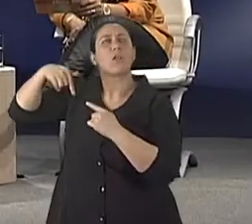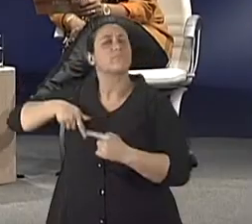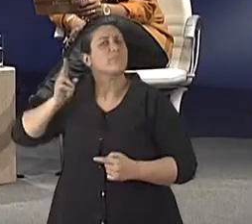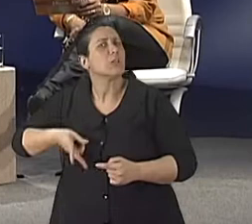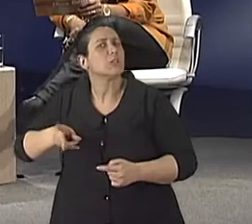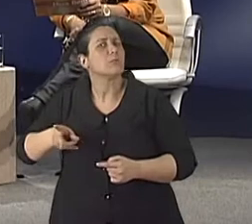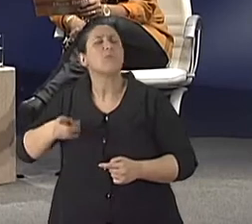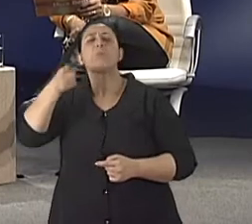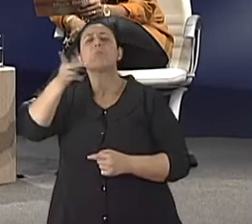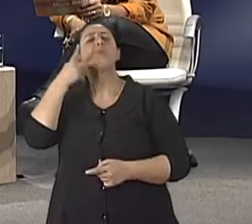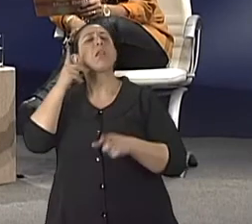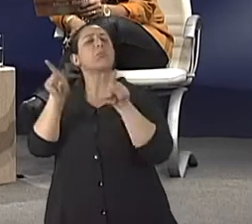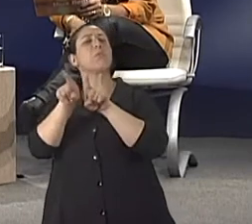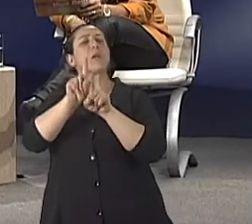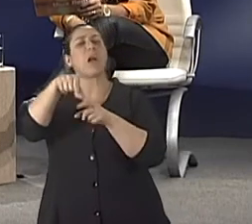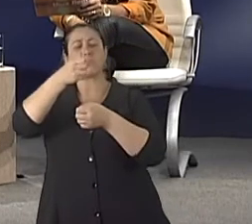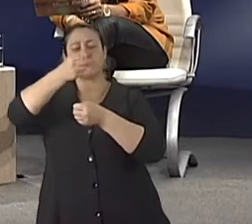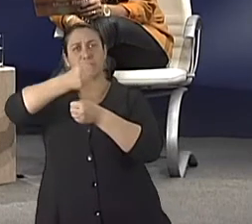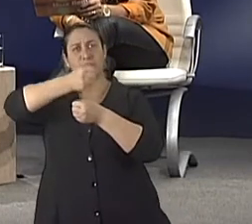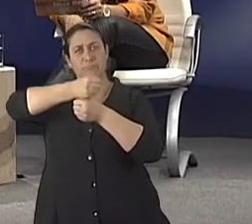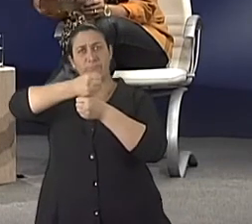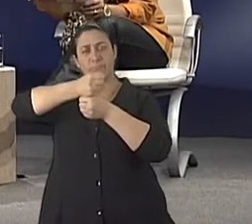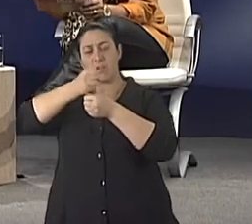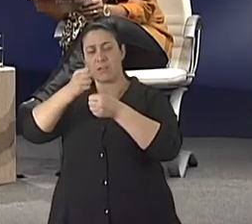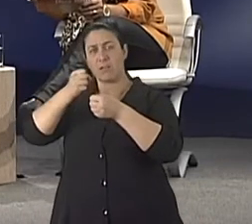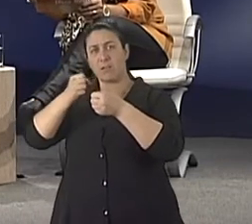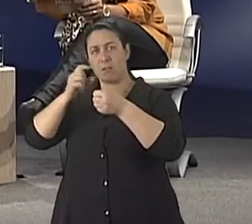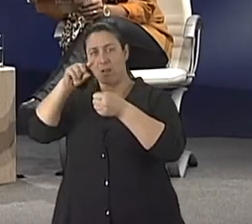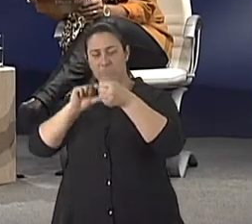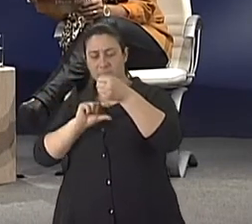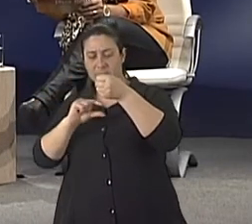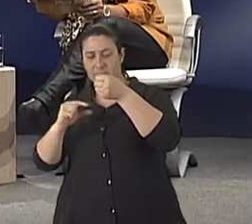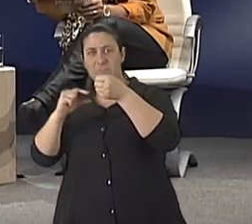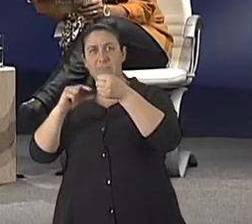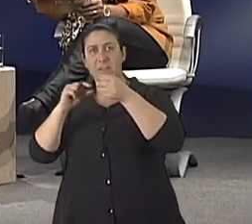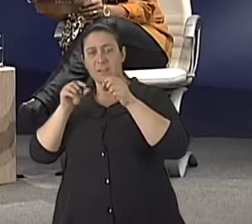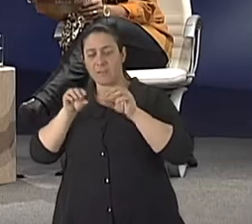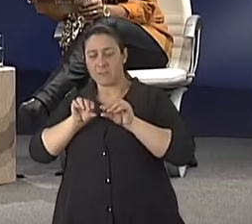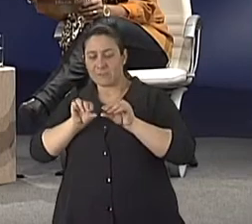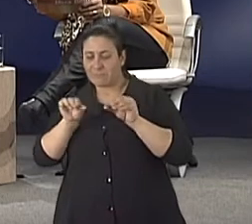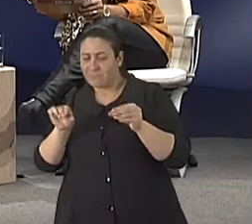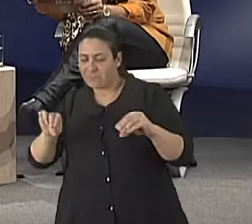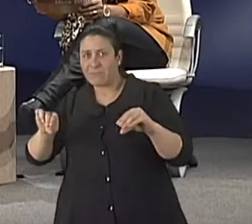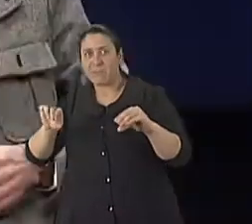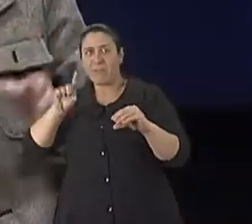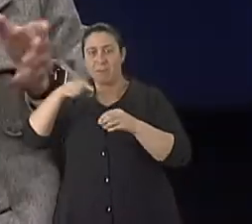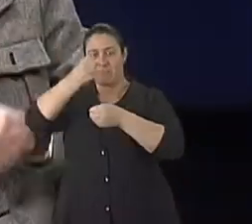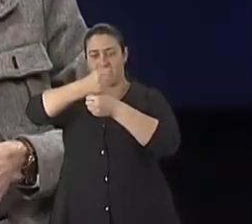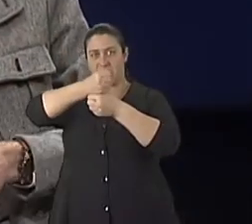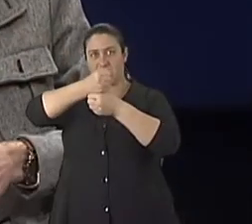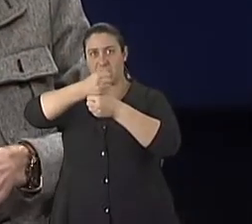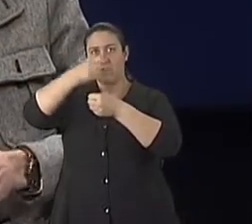ciático que que irradia para pernas é o nervo ciático tarde a ligação direta sim ele saia um nervo que nasce da coluna